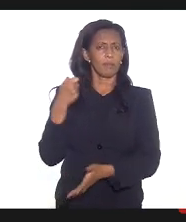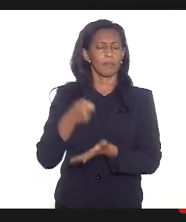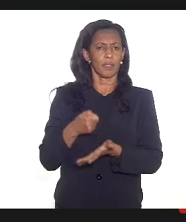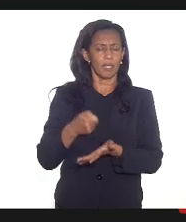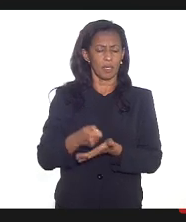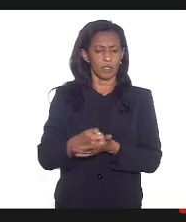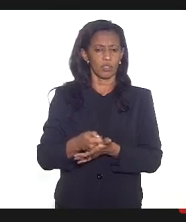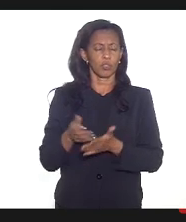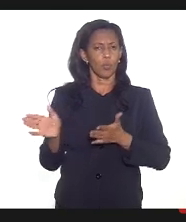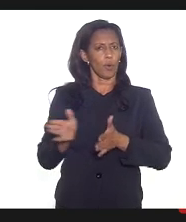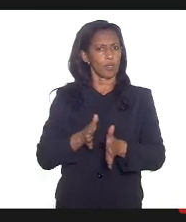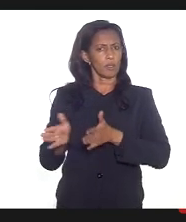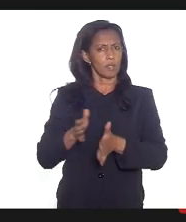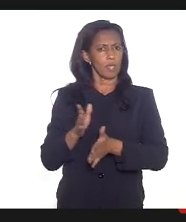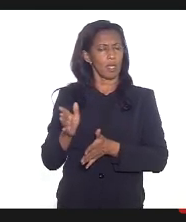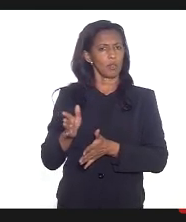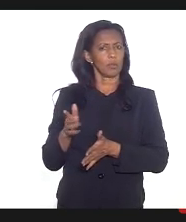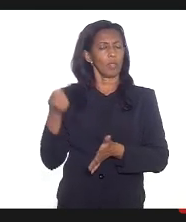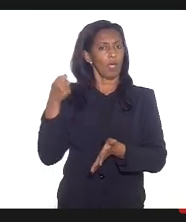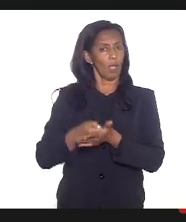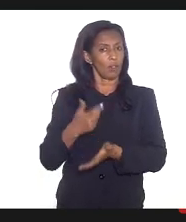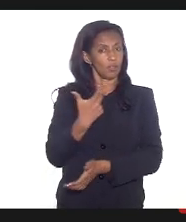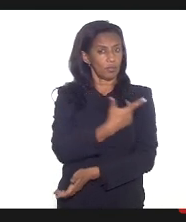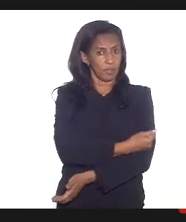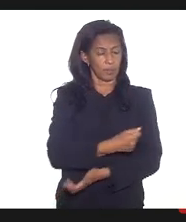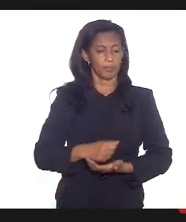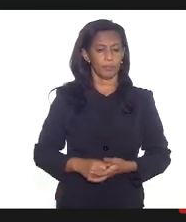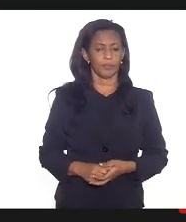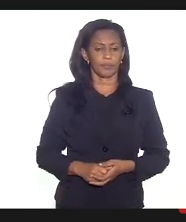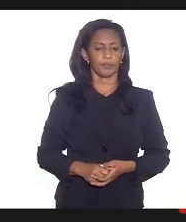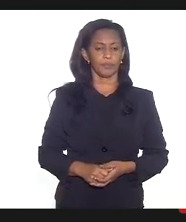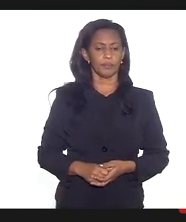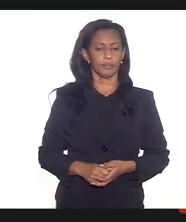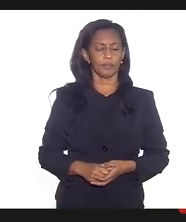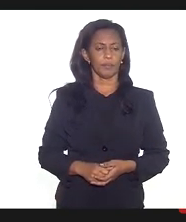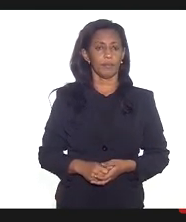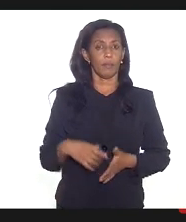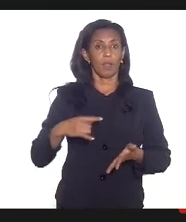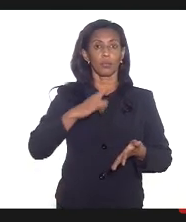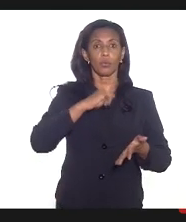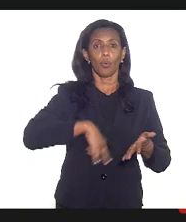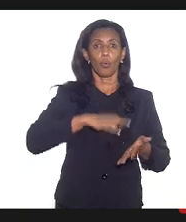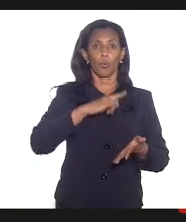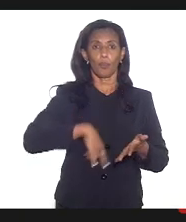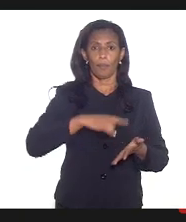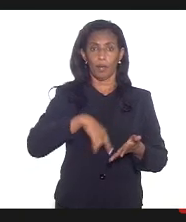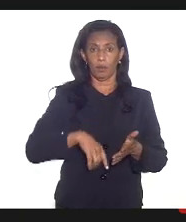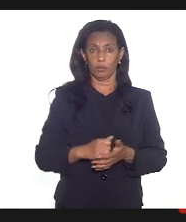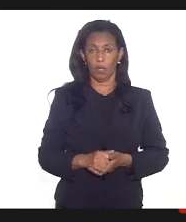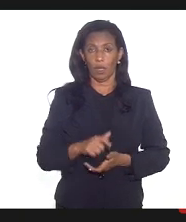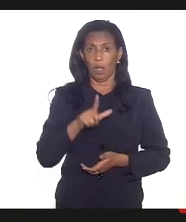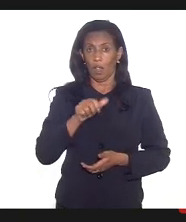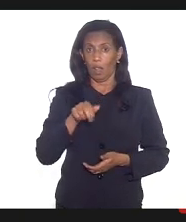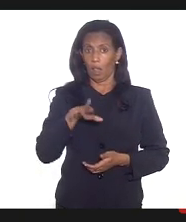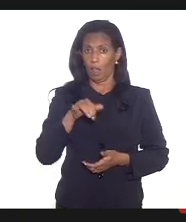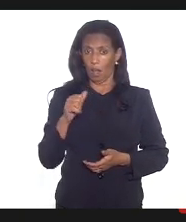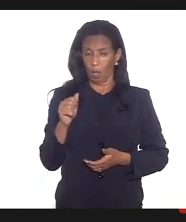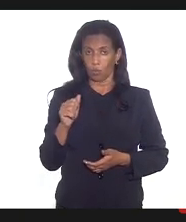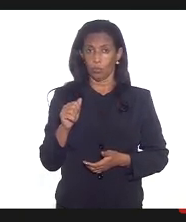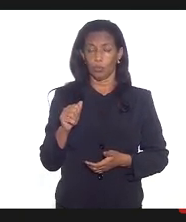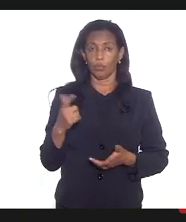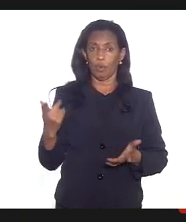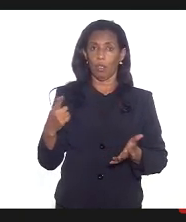garantir o acesso e garantir a vacinação o perfume do documentos o laudo médico realmente